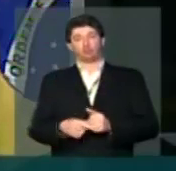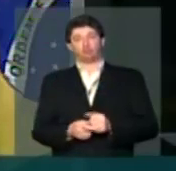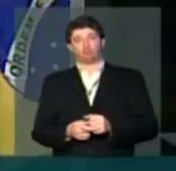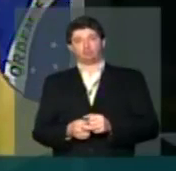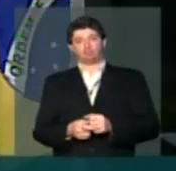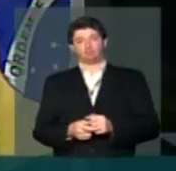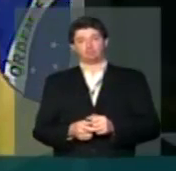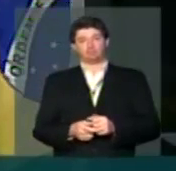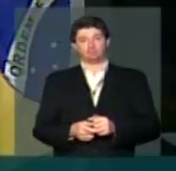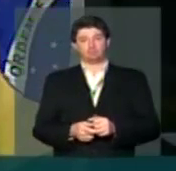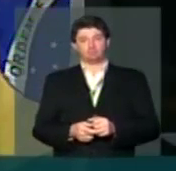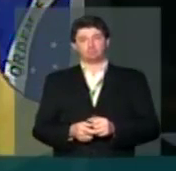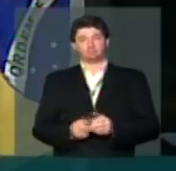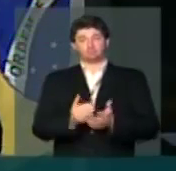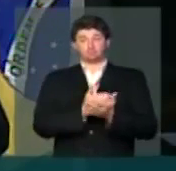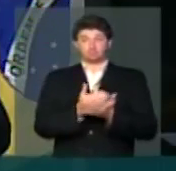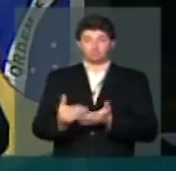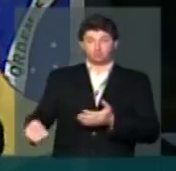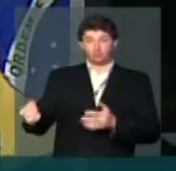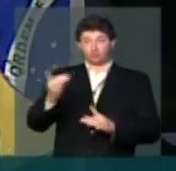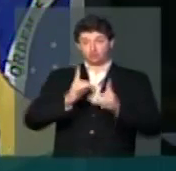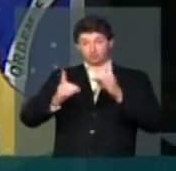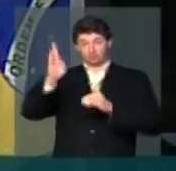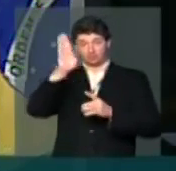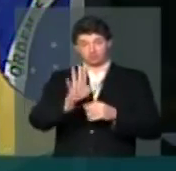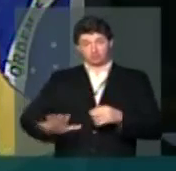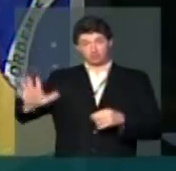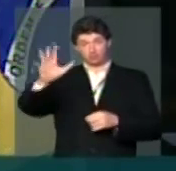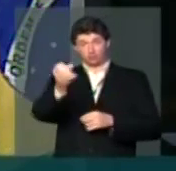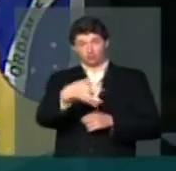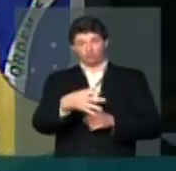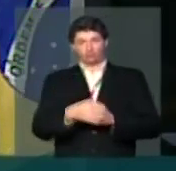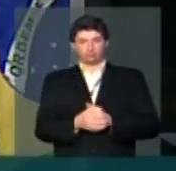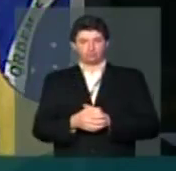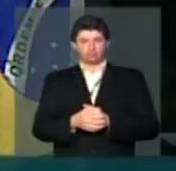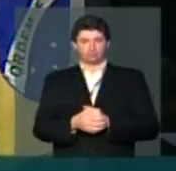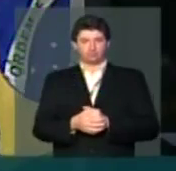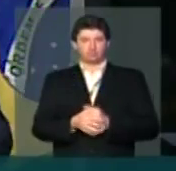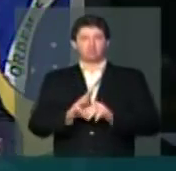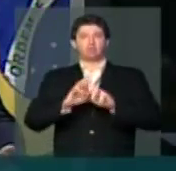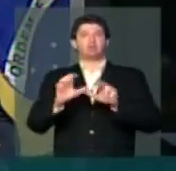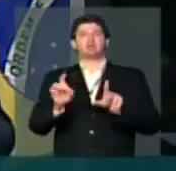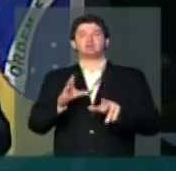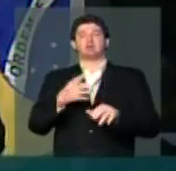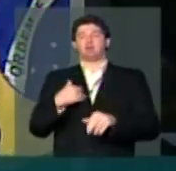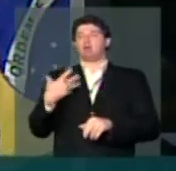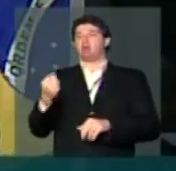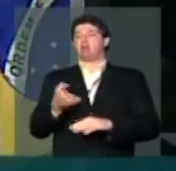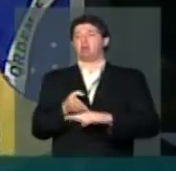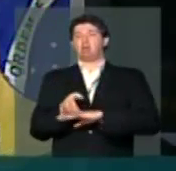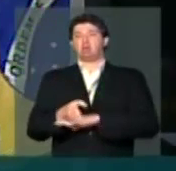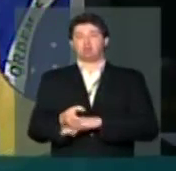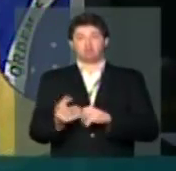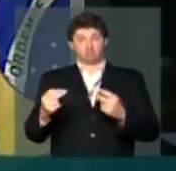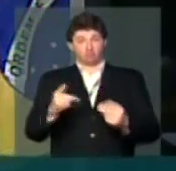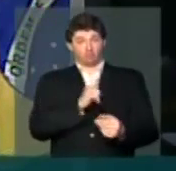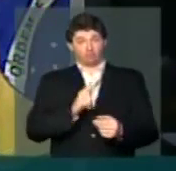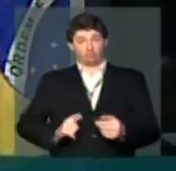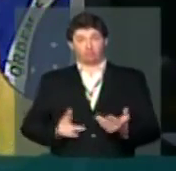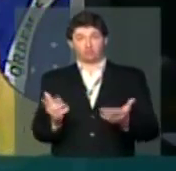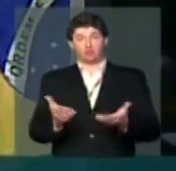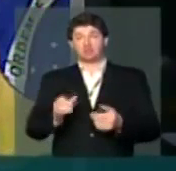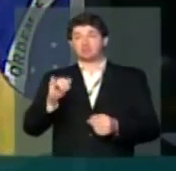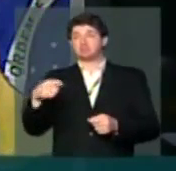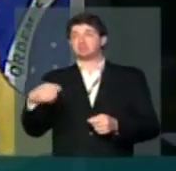país, começando a construir um novo diálogo nacional, não movido pelo tosco adesismo, como faz o atual governo sempre